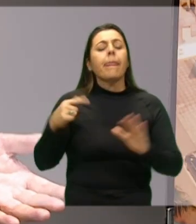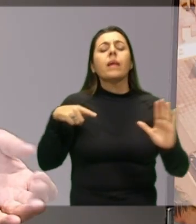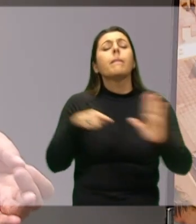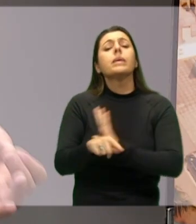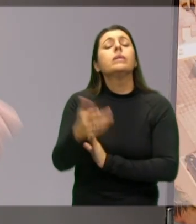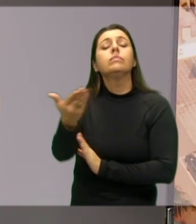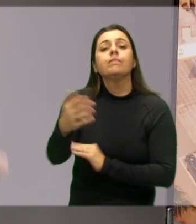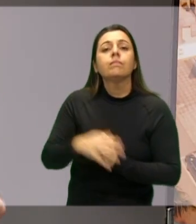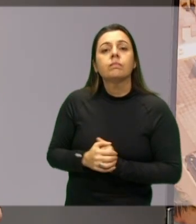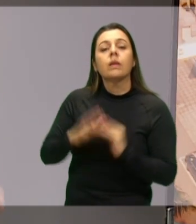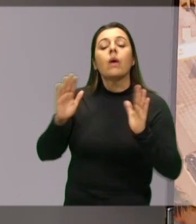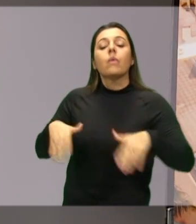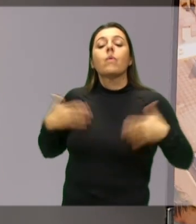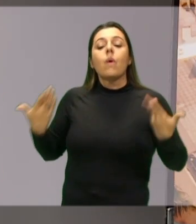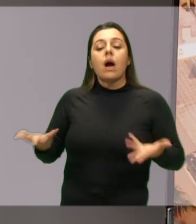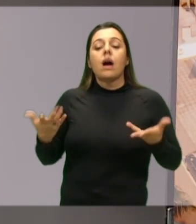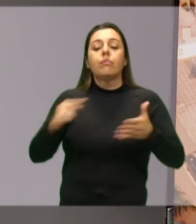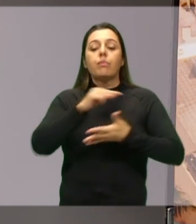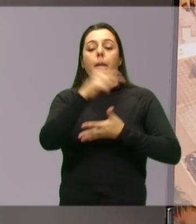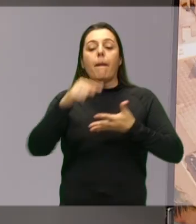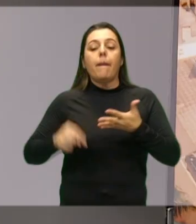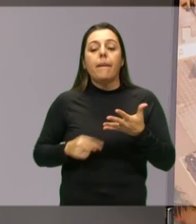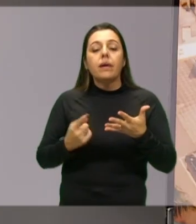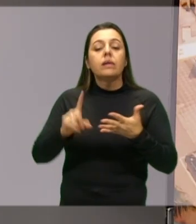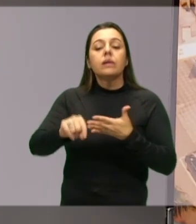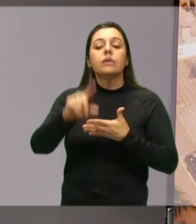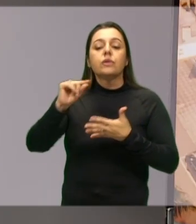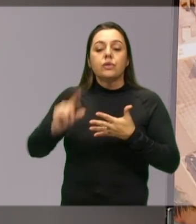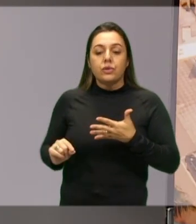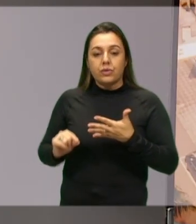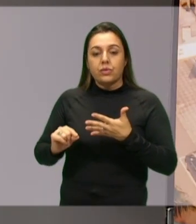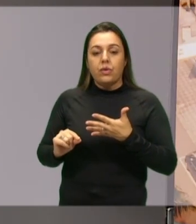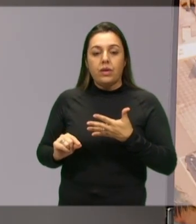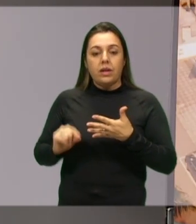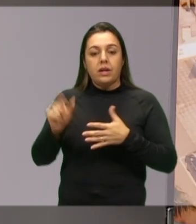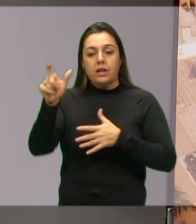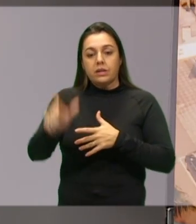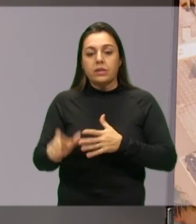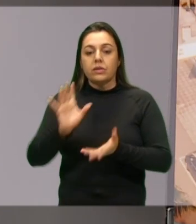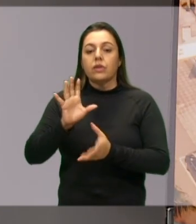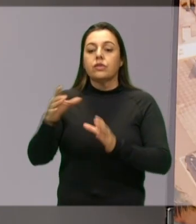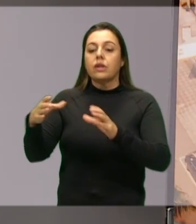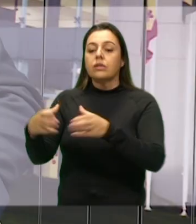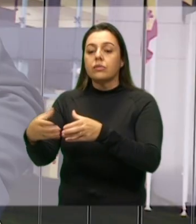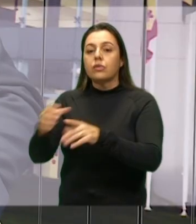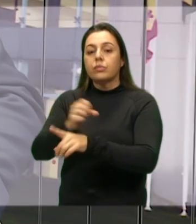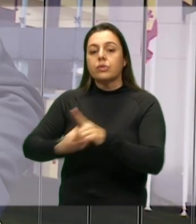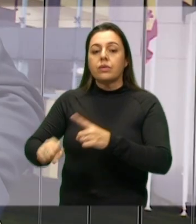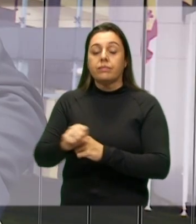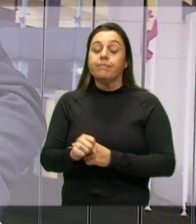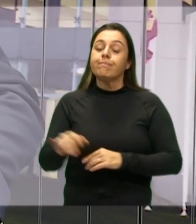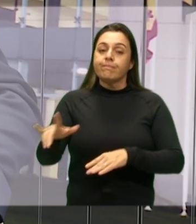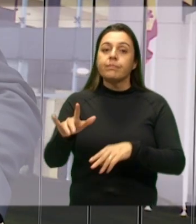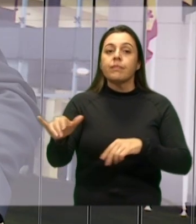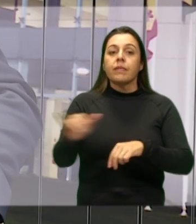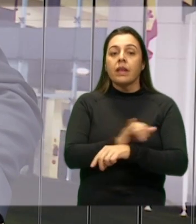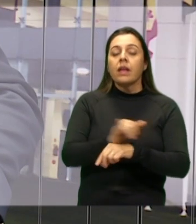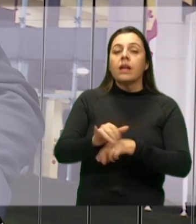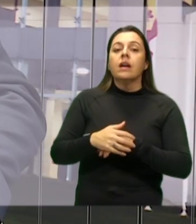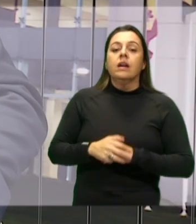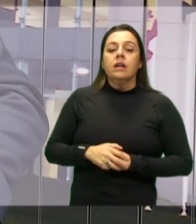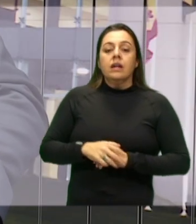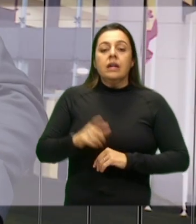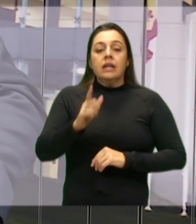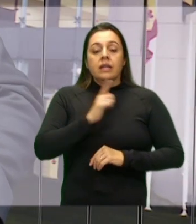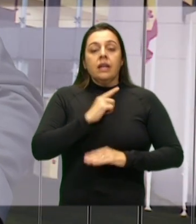para o senhor, quais os critérios para a seleção e a destinação dos valores? Esse instrumento, que é as emendas,